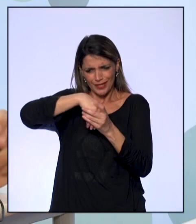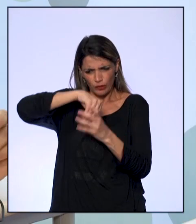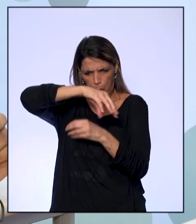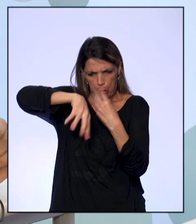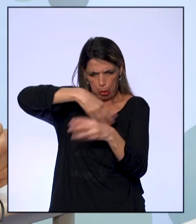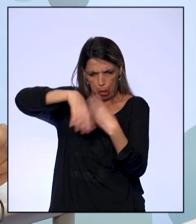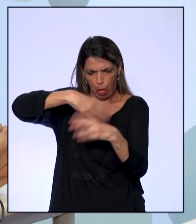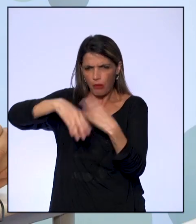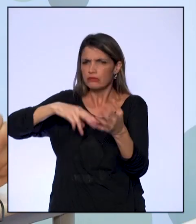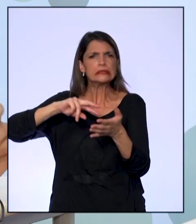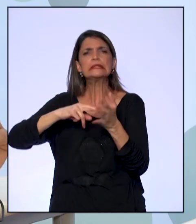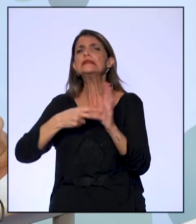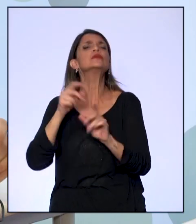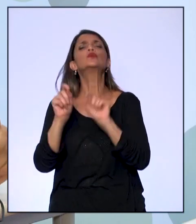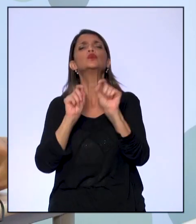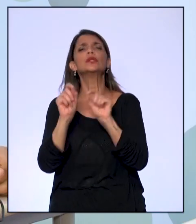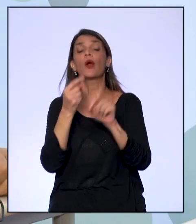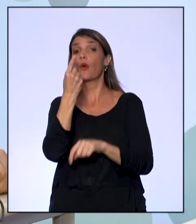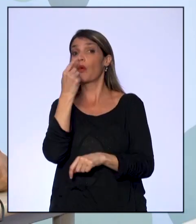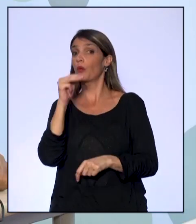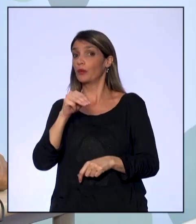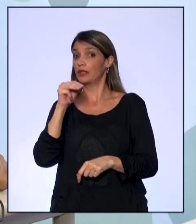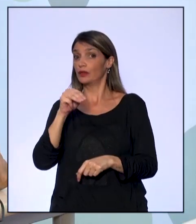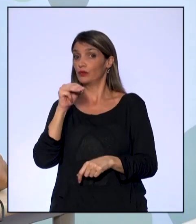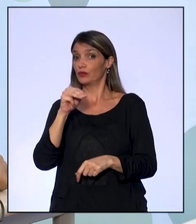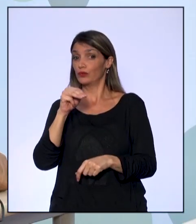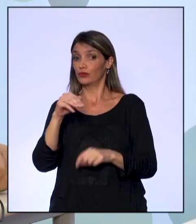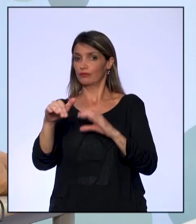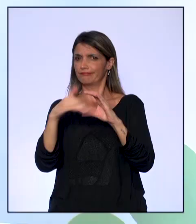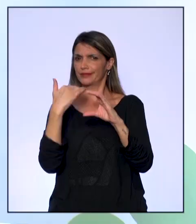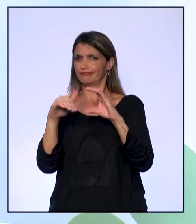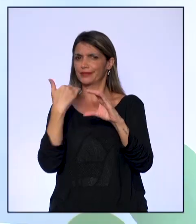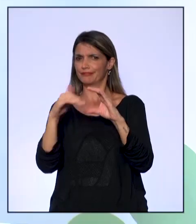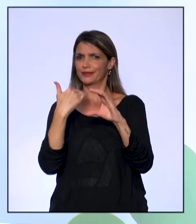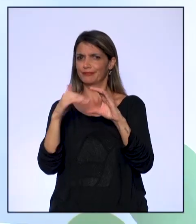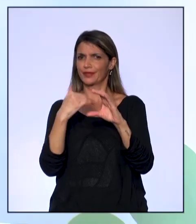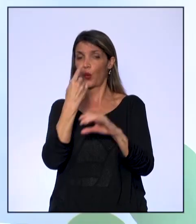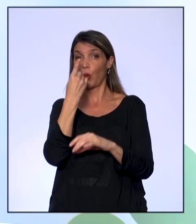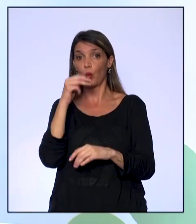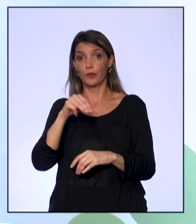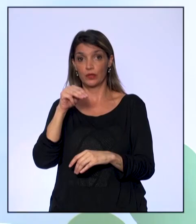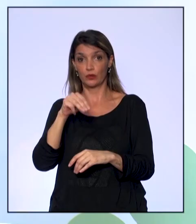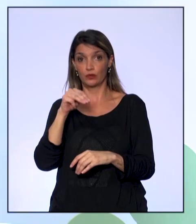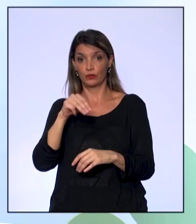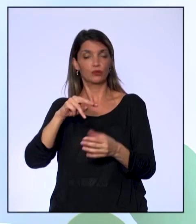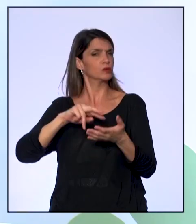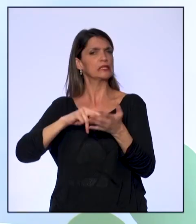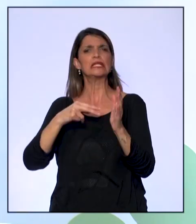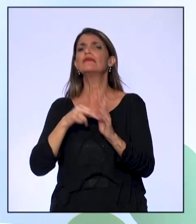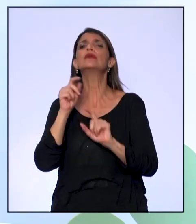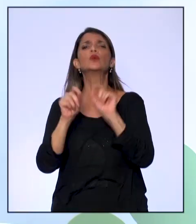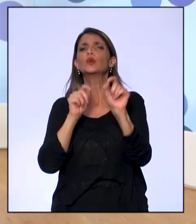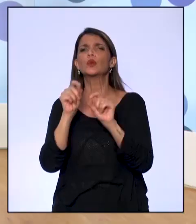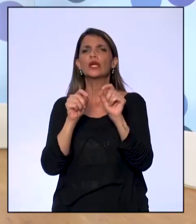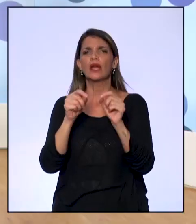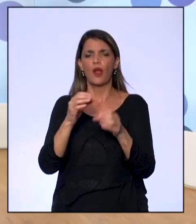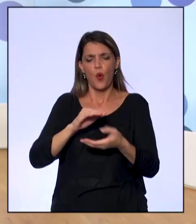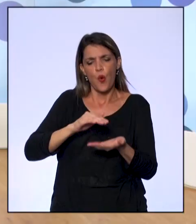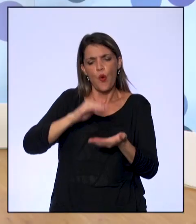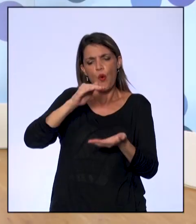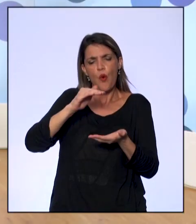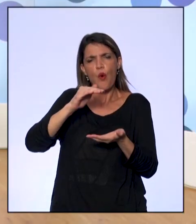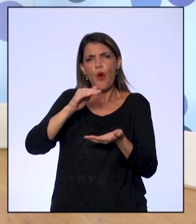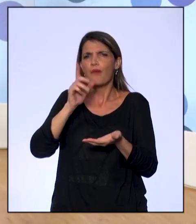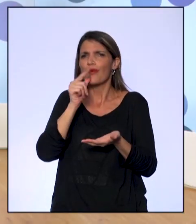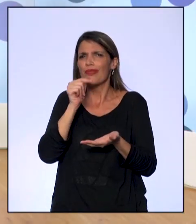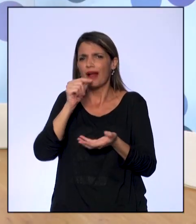tá em um minuto vocês coloquem aí no 7 responda michetti em um minuto né o significado da expressão tempestade em